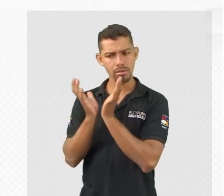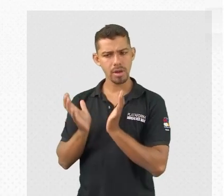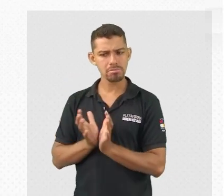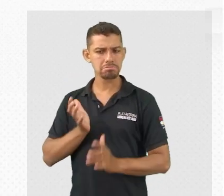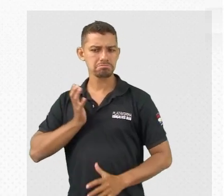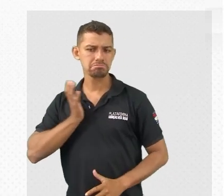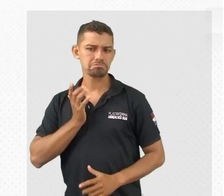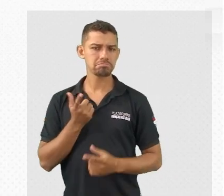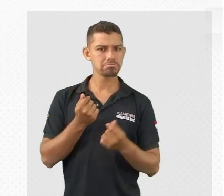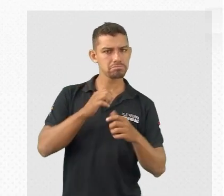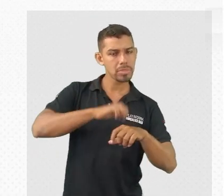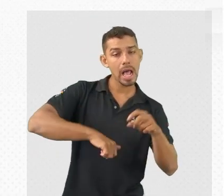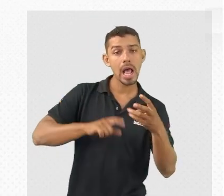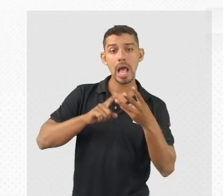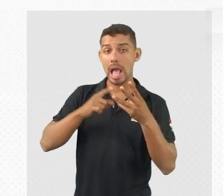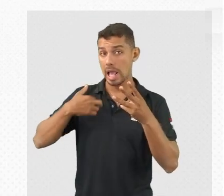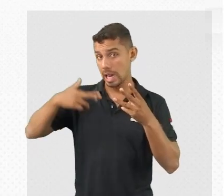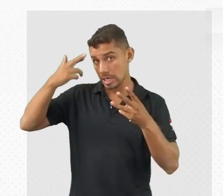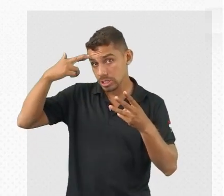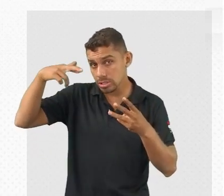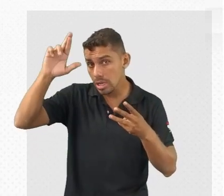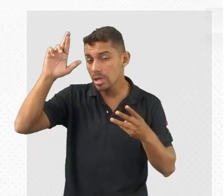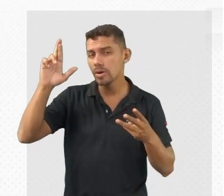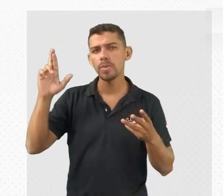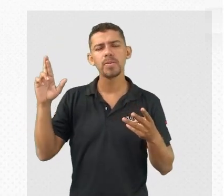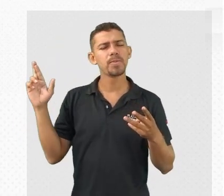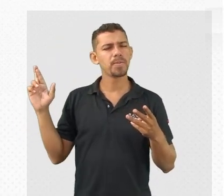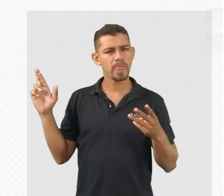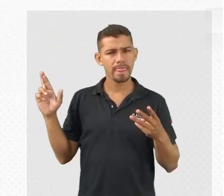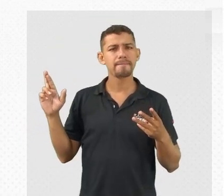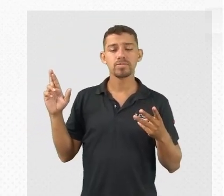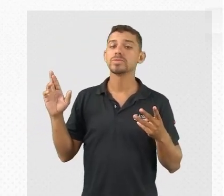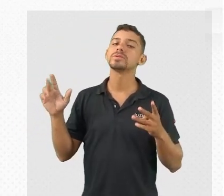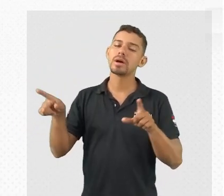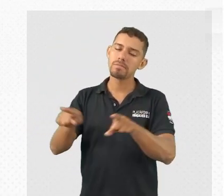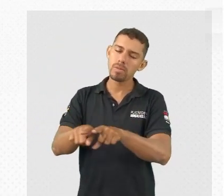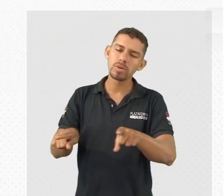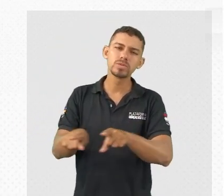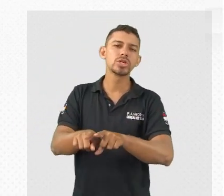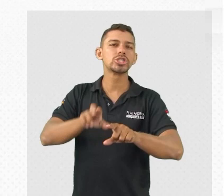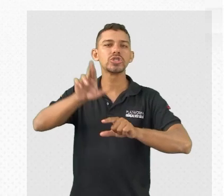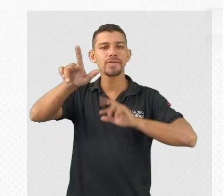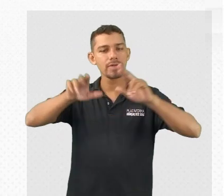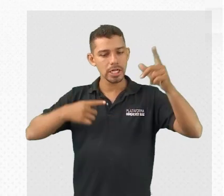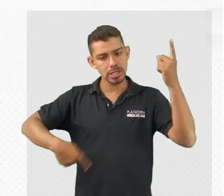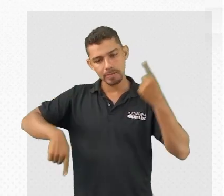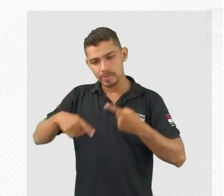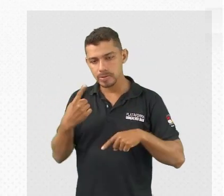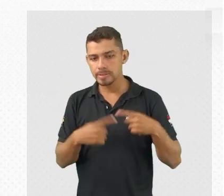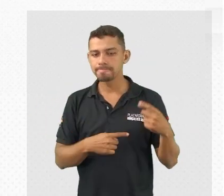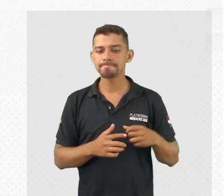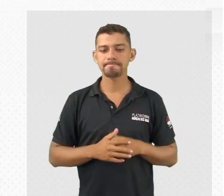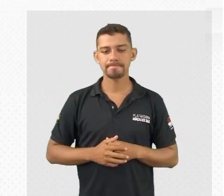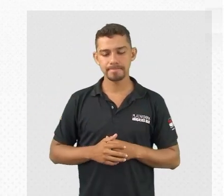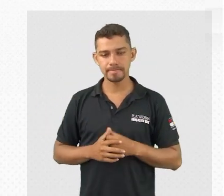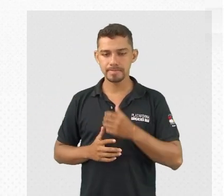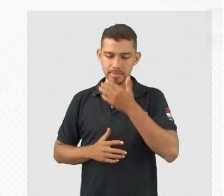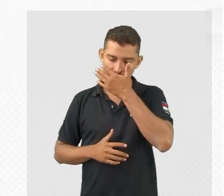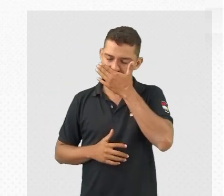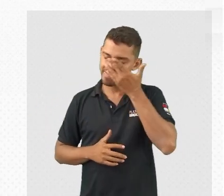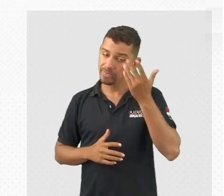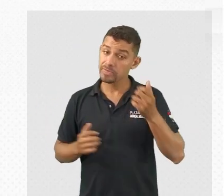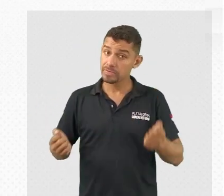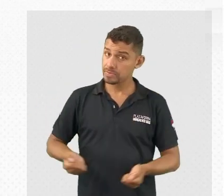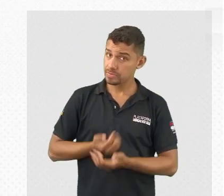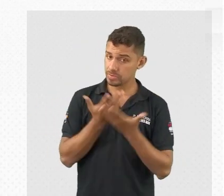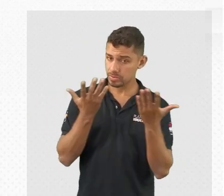econômica, em relação à religião, não é? E claro, né, em relação às diferenças políticas. Então, essa produção